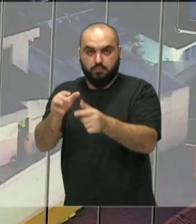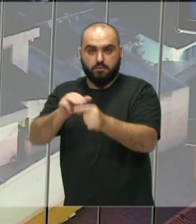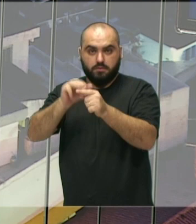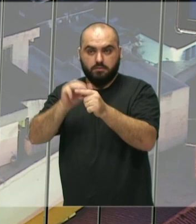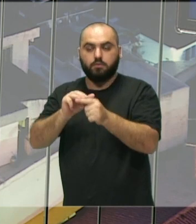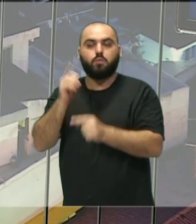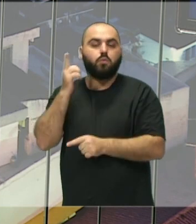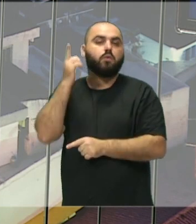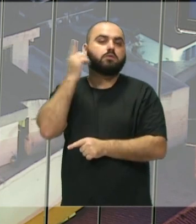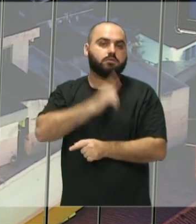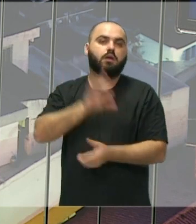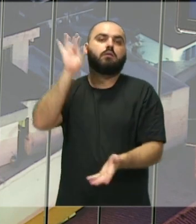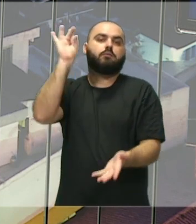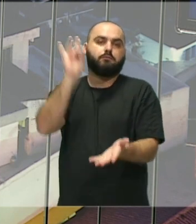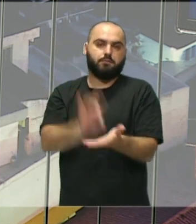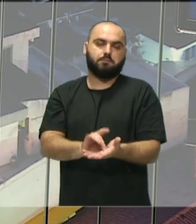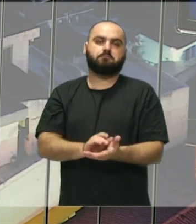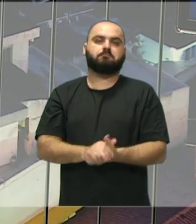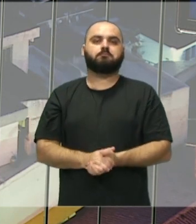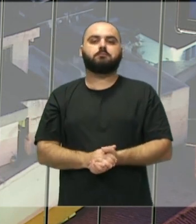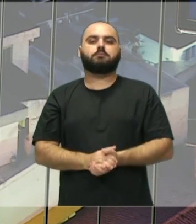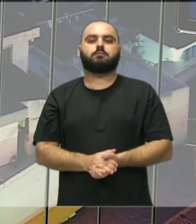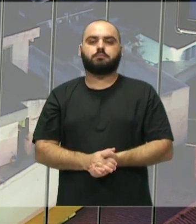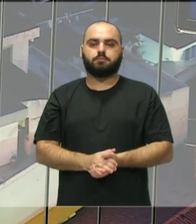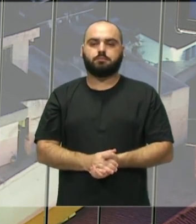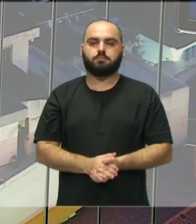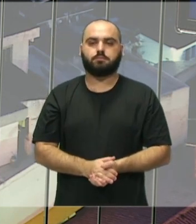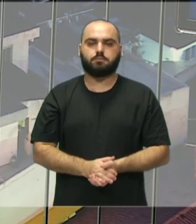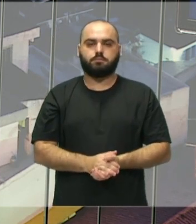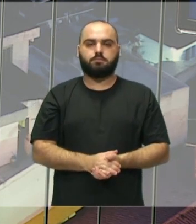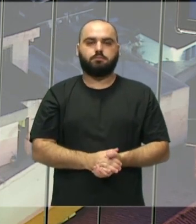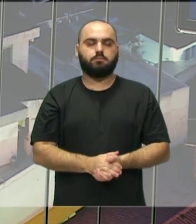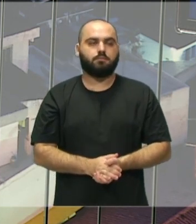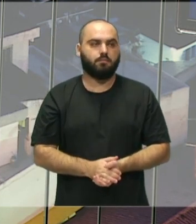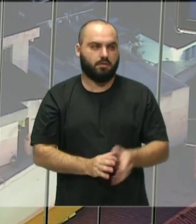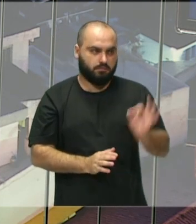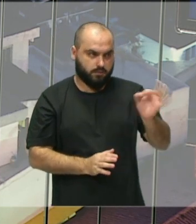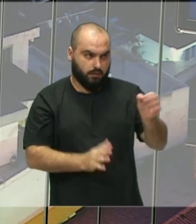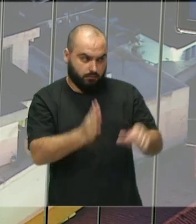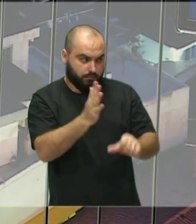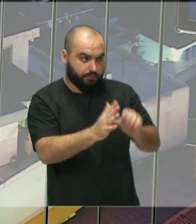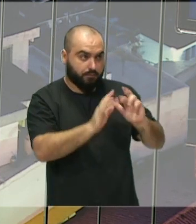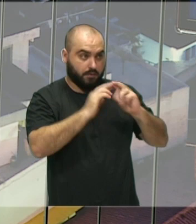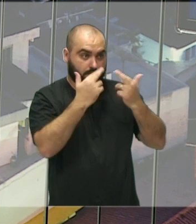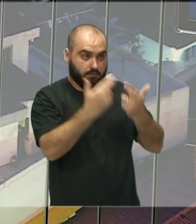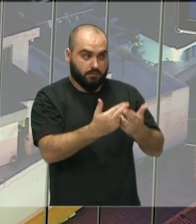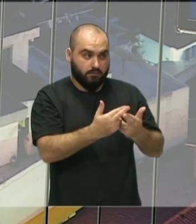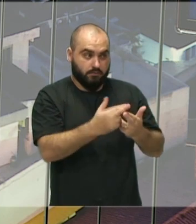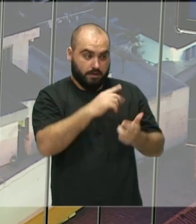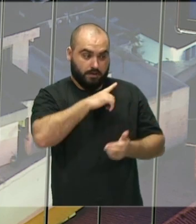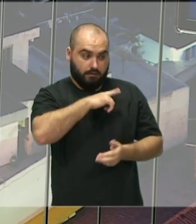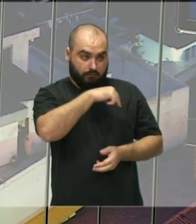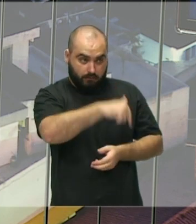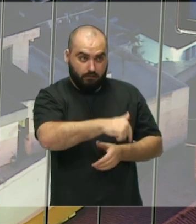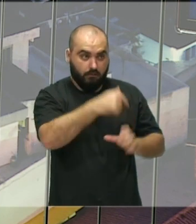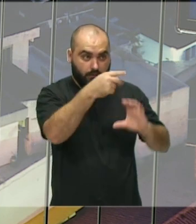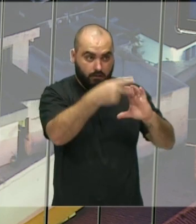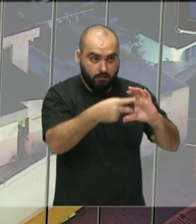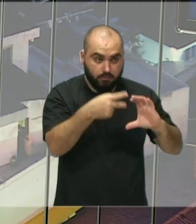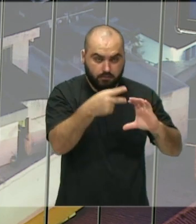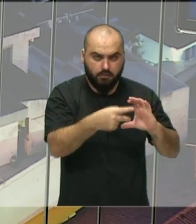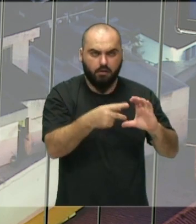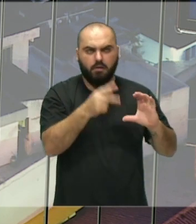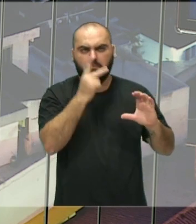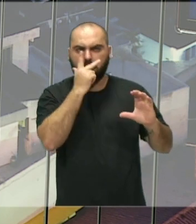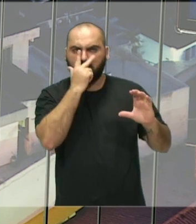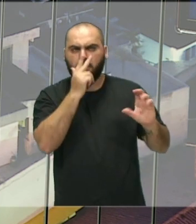fazê-lo. No caso, nessa primeira reunião que aconteceu aqui na Câmara com a